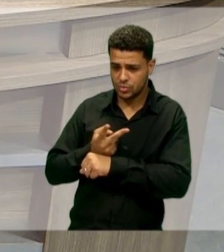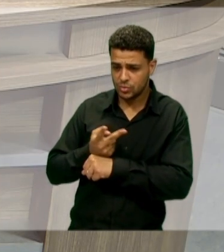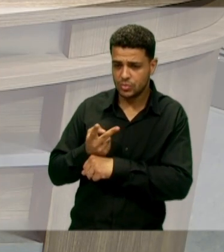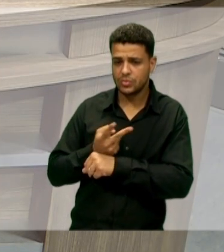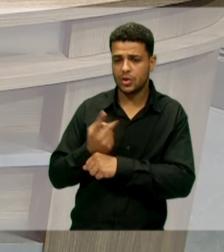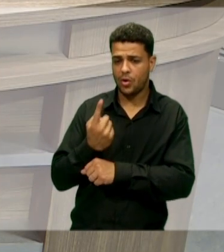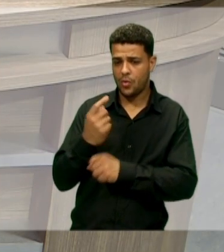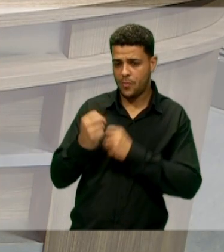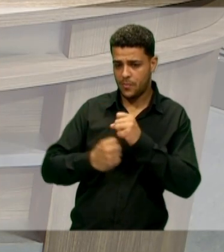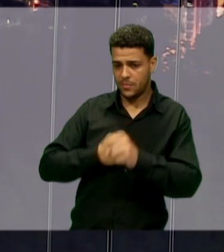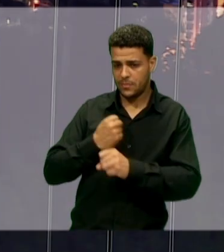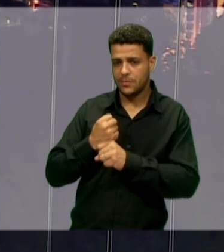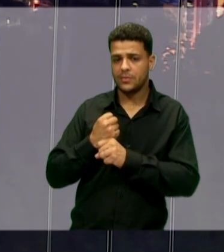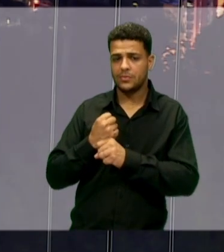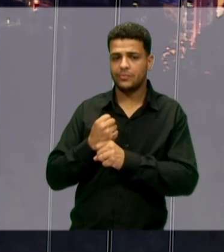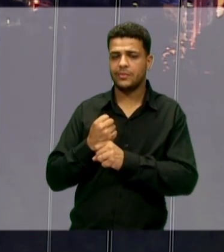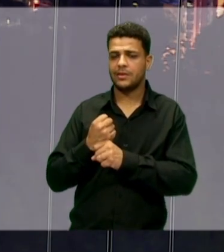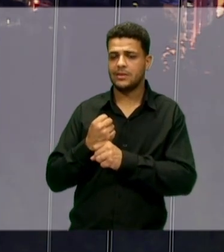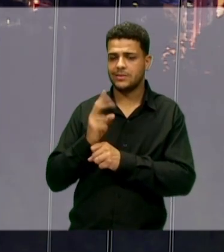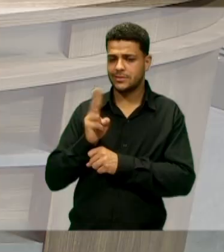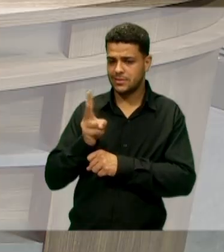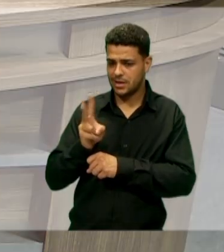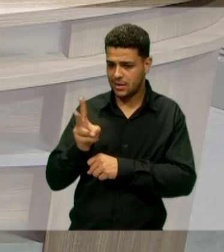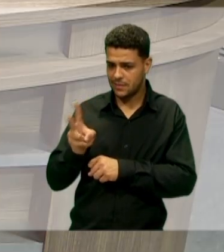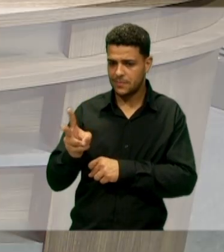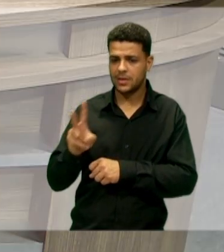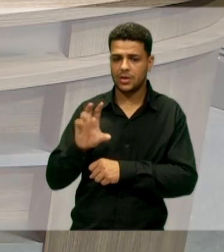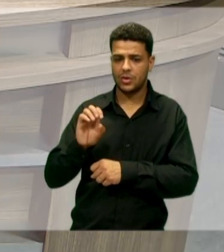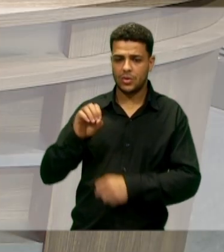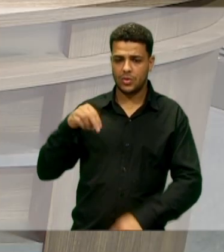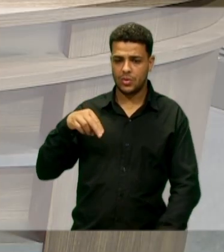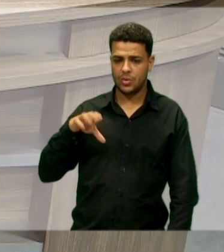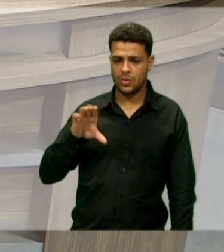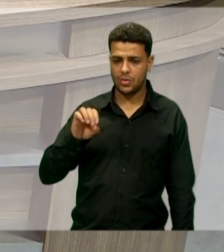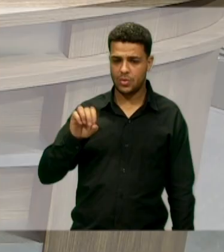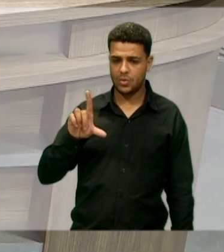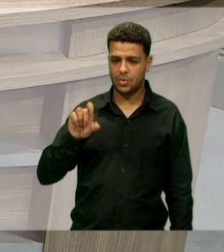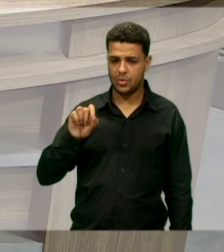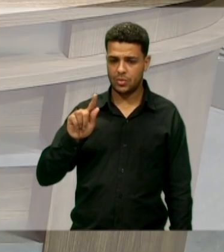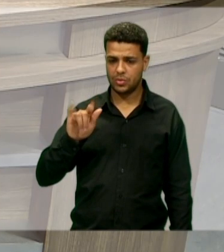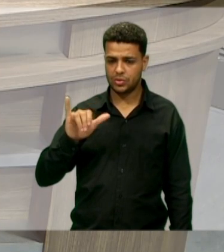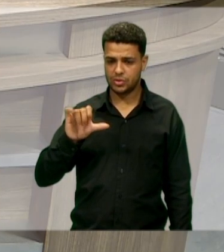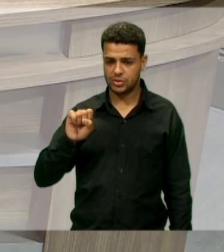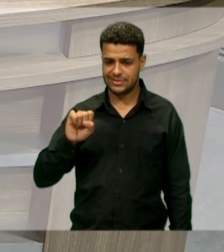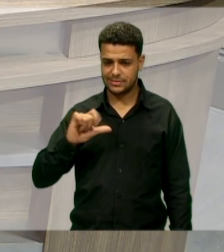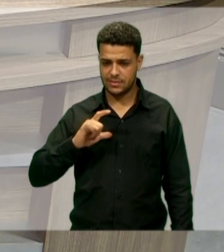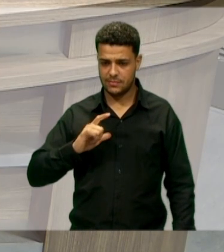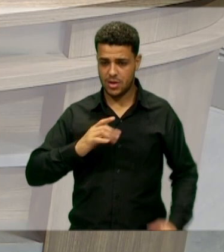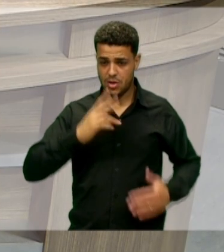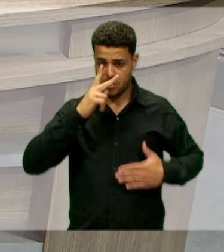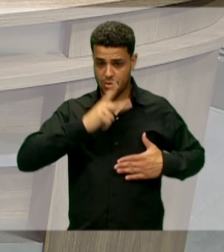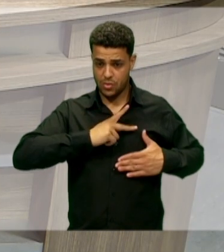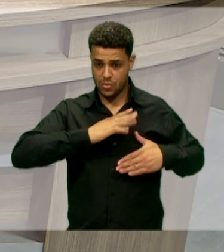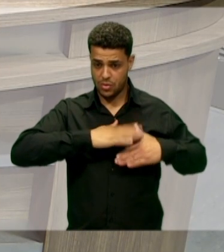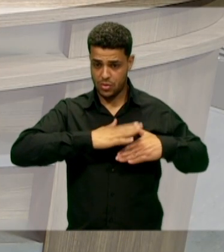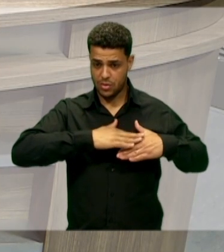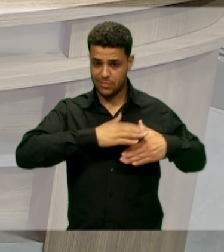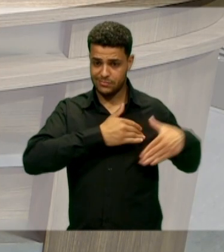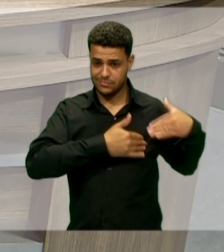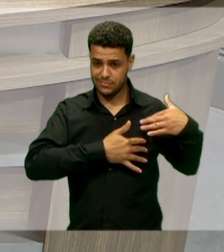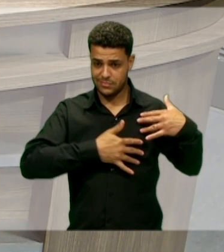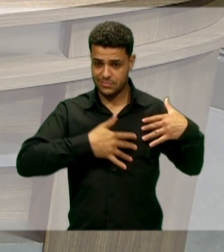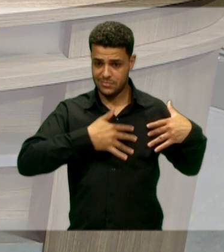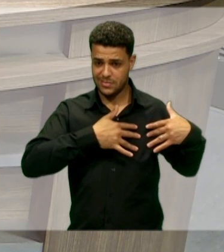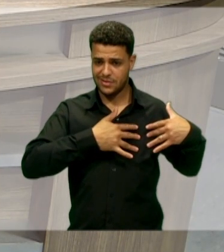menos uma vez por ano o ginecologista. Sempre. Autoexame funciona? Sendo bem